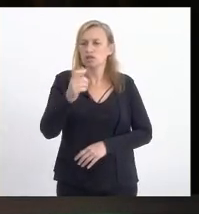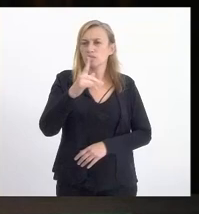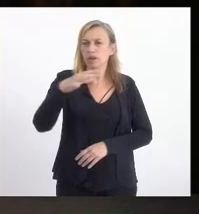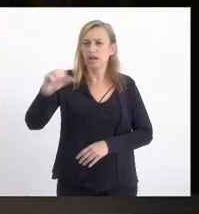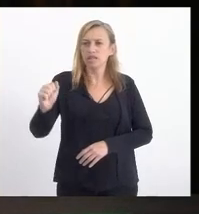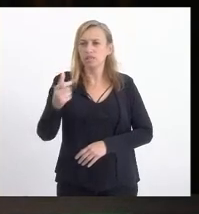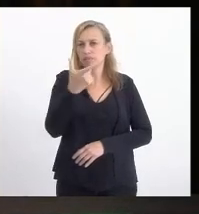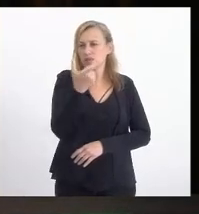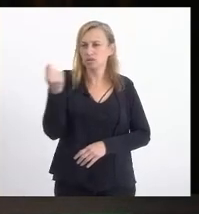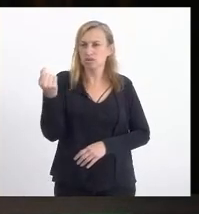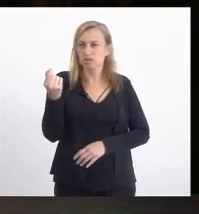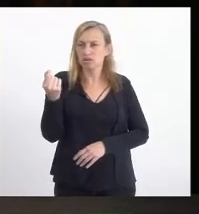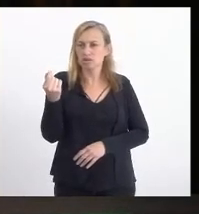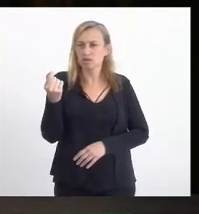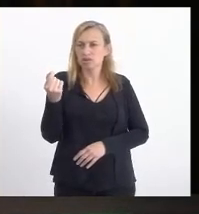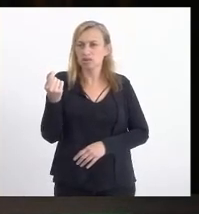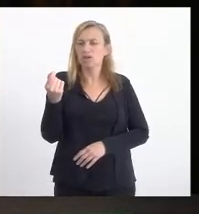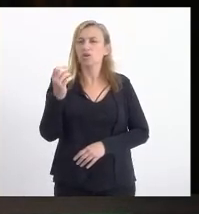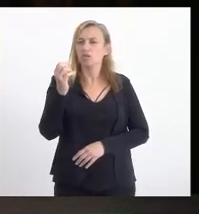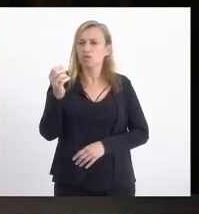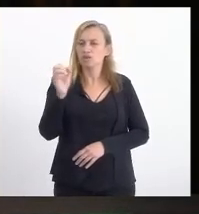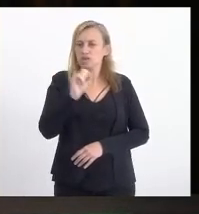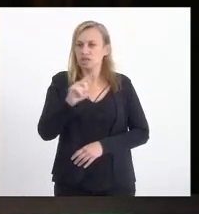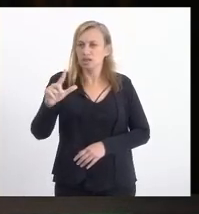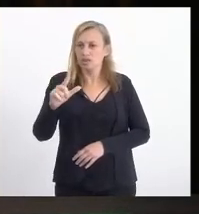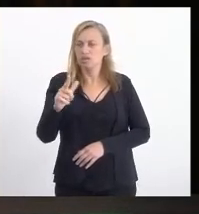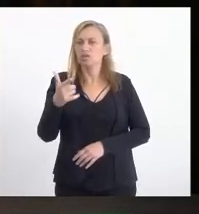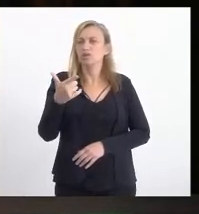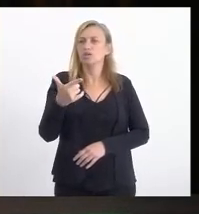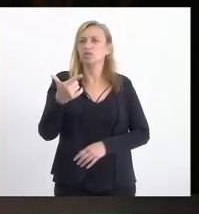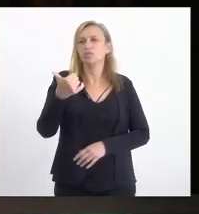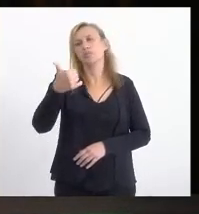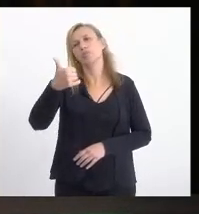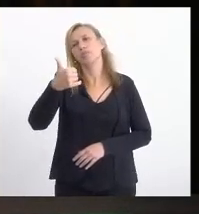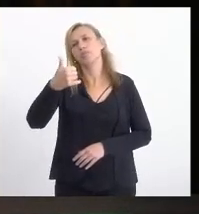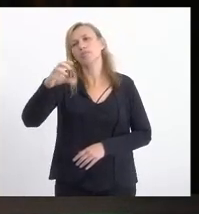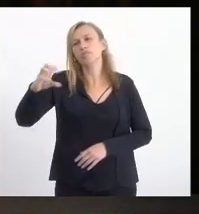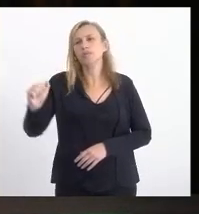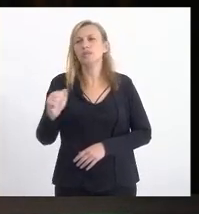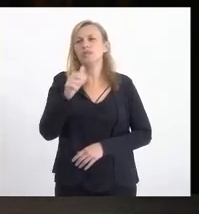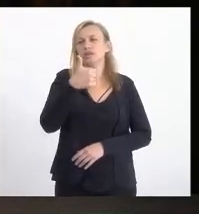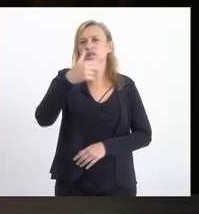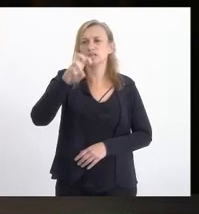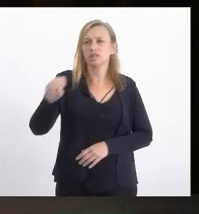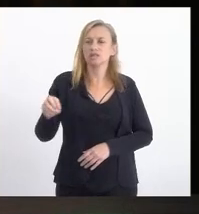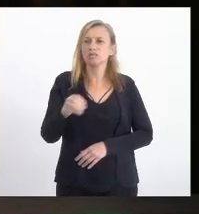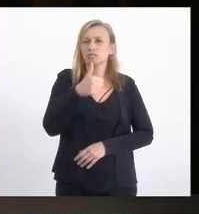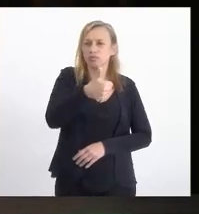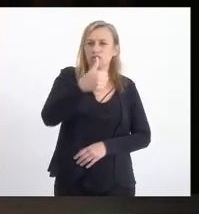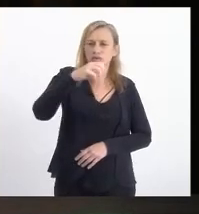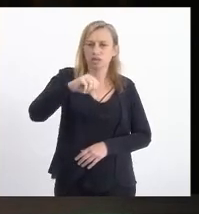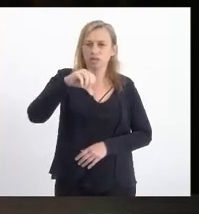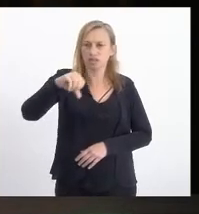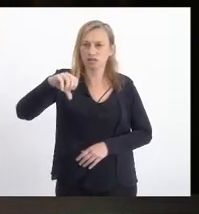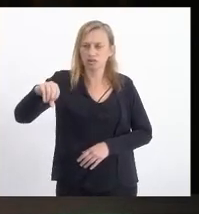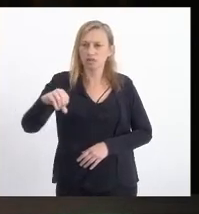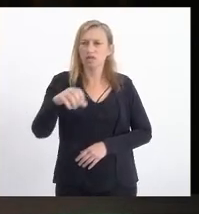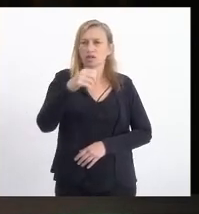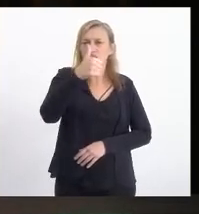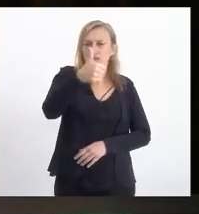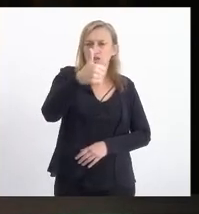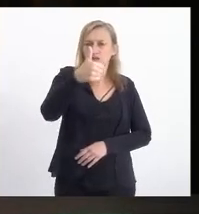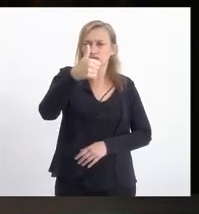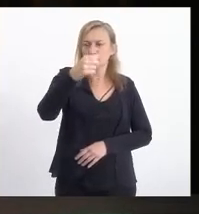para 200 opção foi para 200 e o Praça para 150 e 1990 o Praça foi o oficial foi para